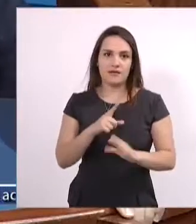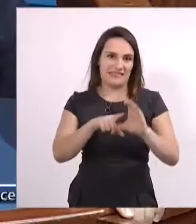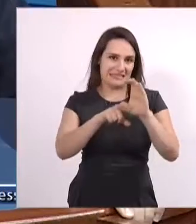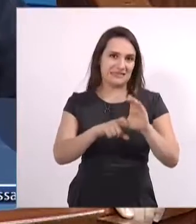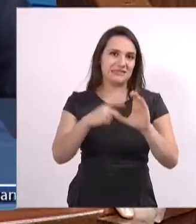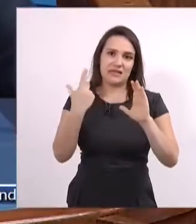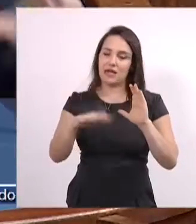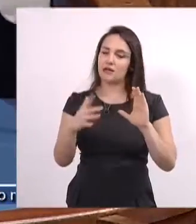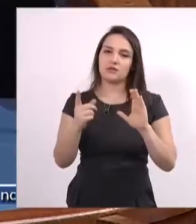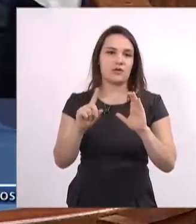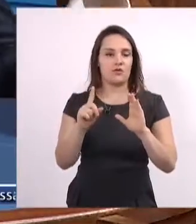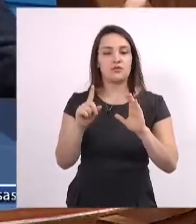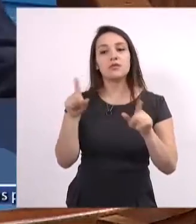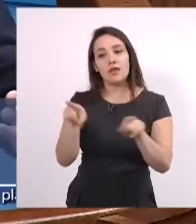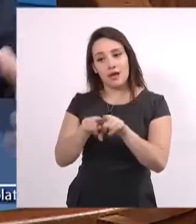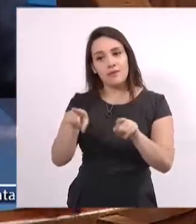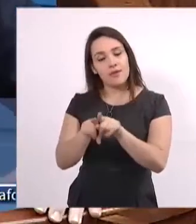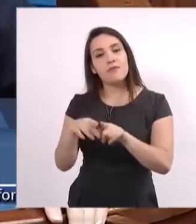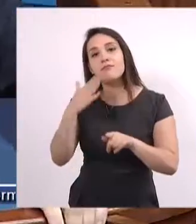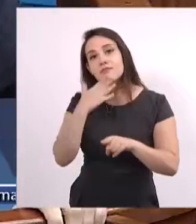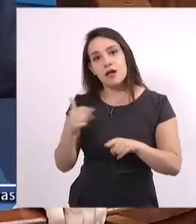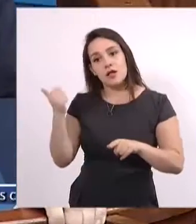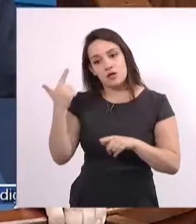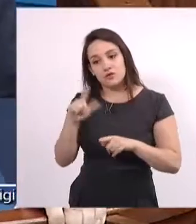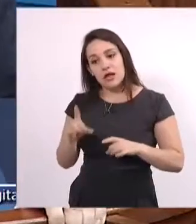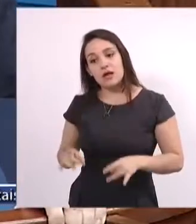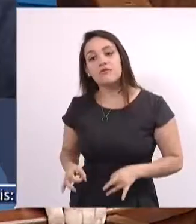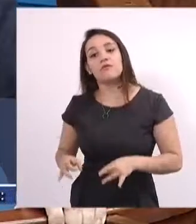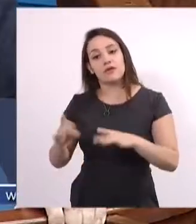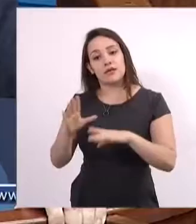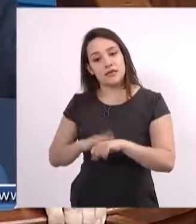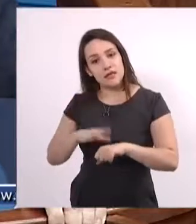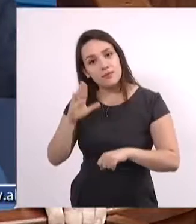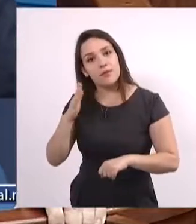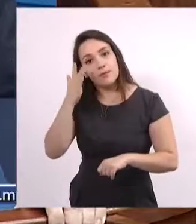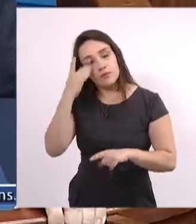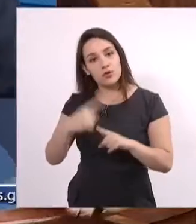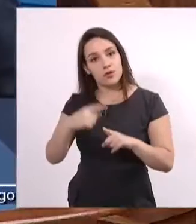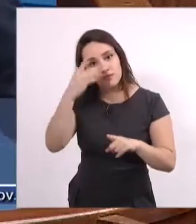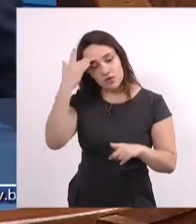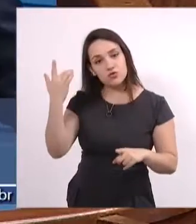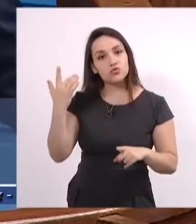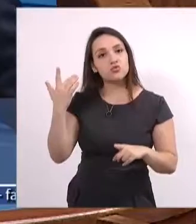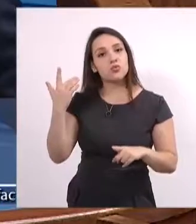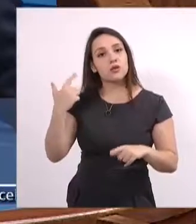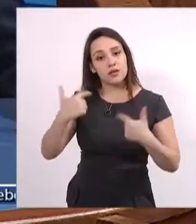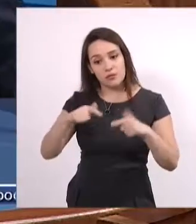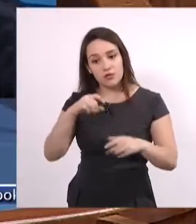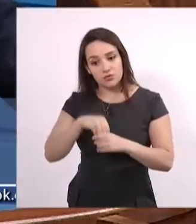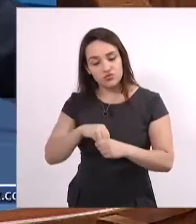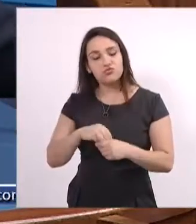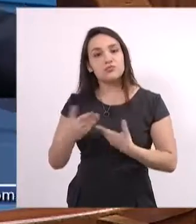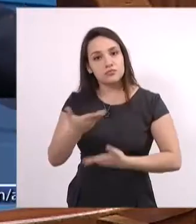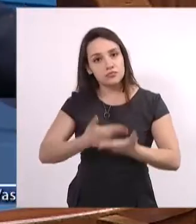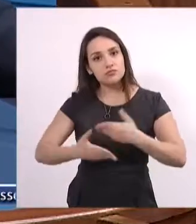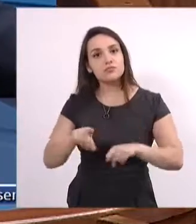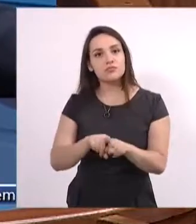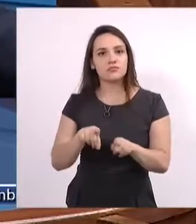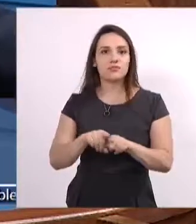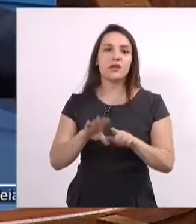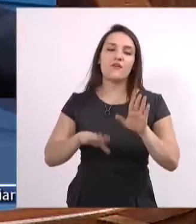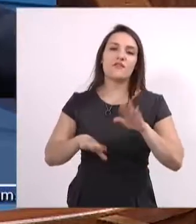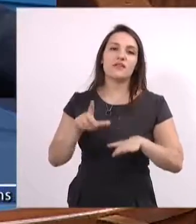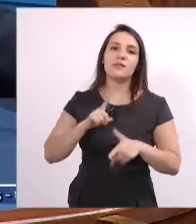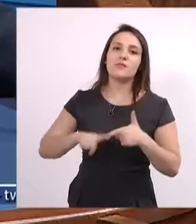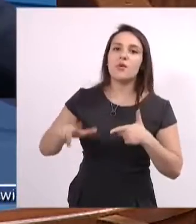escala, porque aumenta o número de pessoas, de usuários, e os problemas dos pequenos